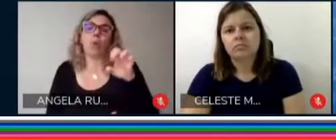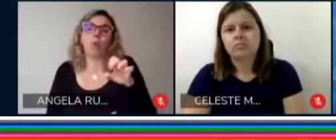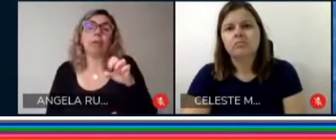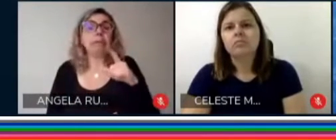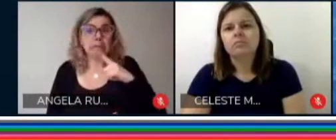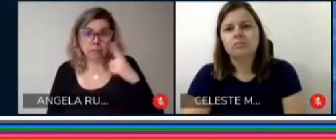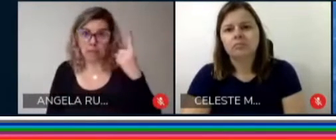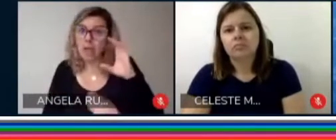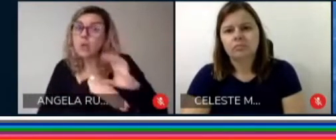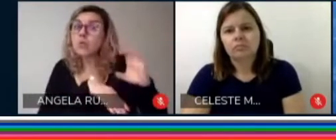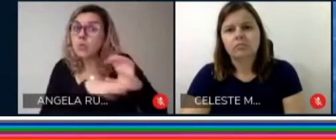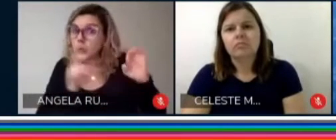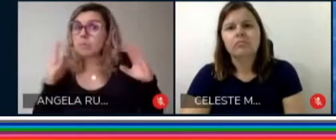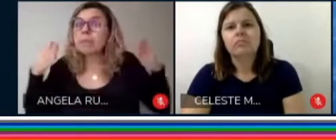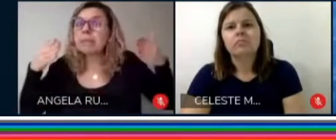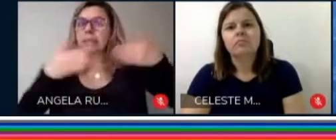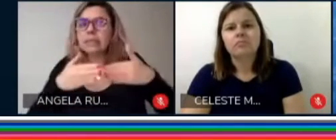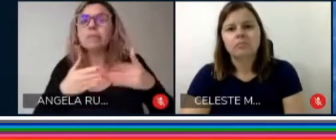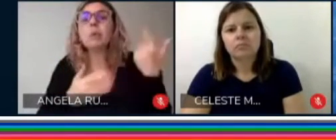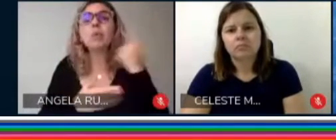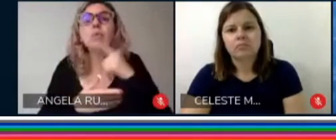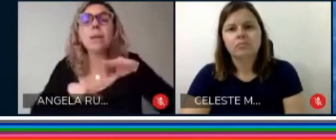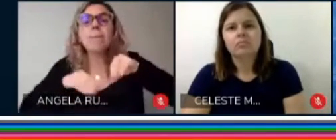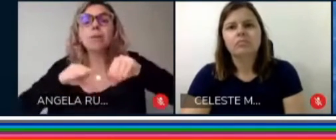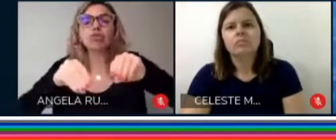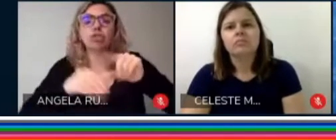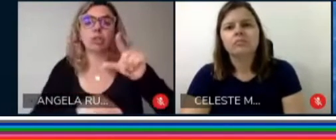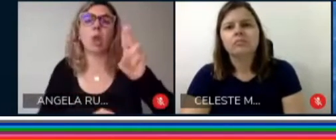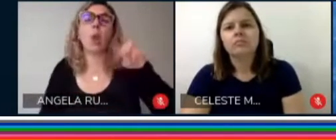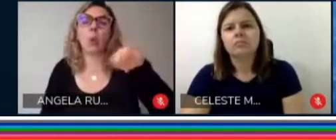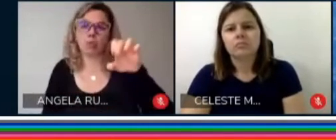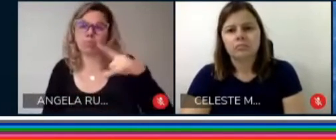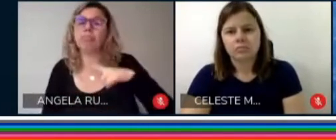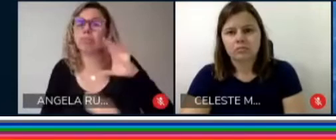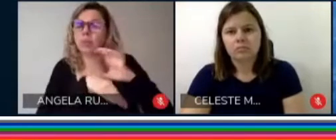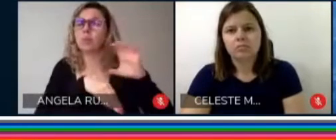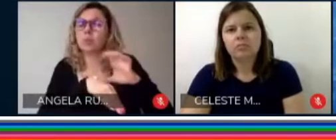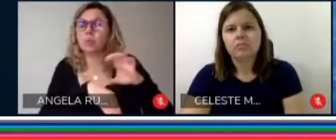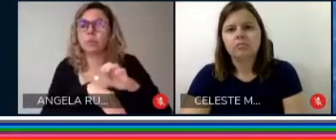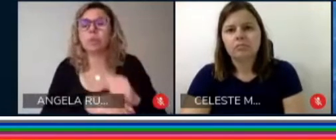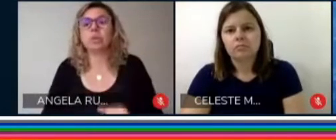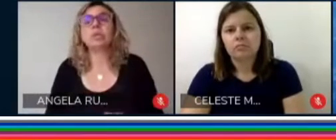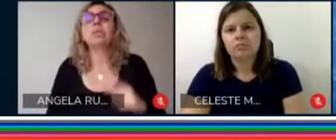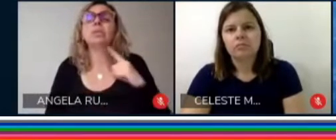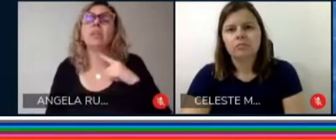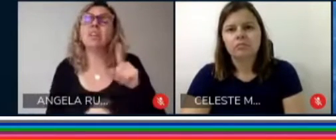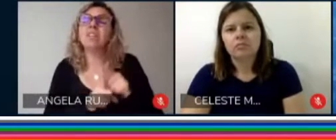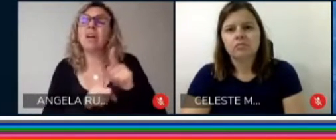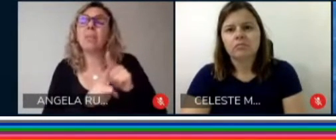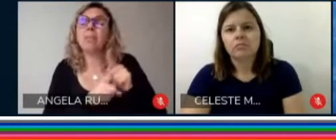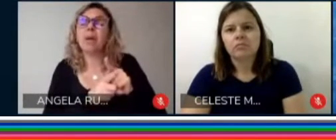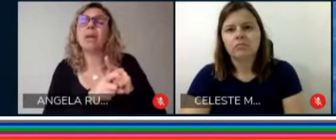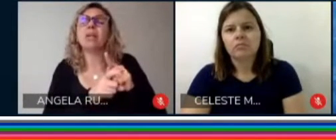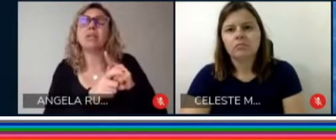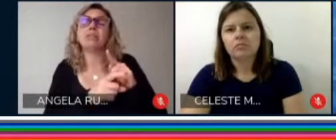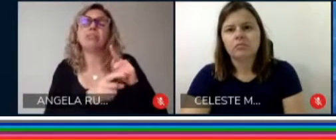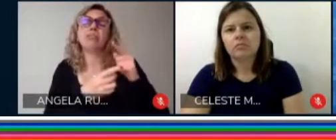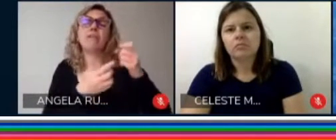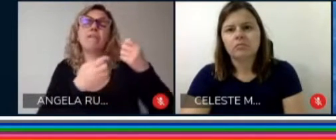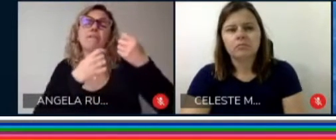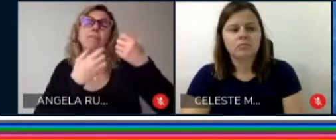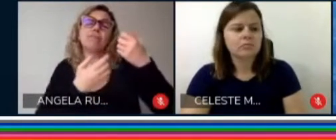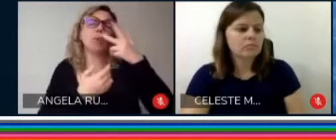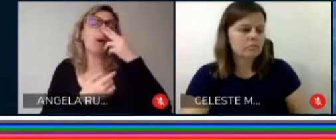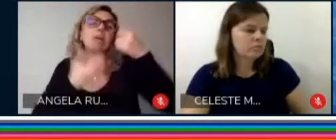curso específico para navegação no Lume. Né? Existem os tutoriais e existe a filmagem também, se vocês